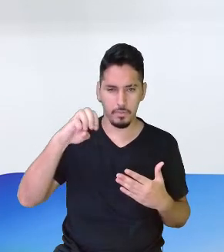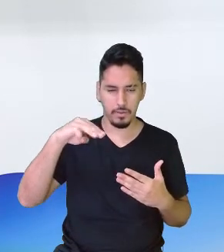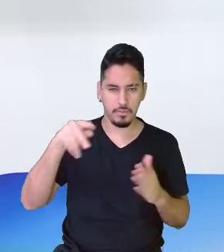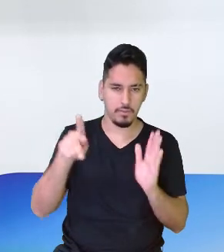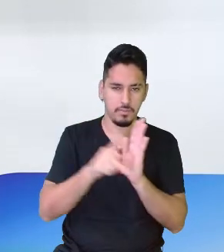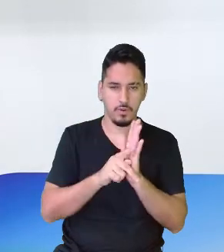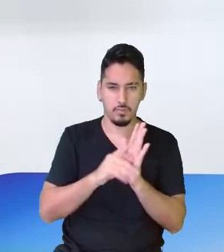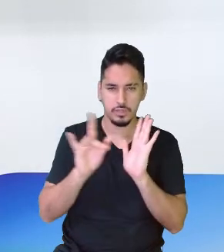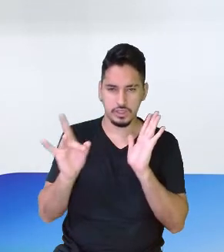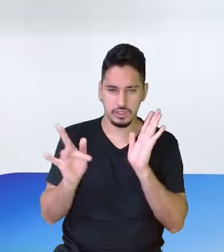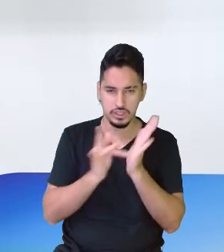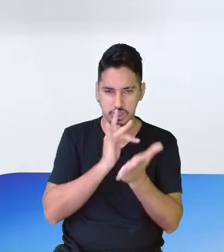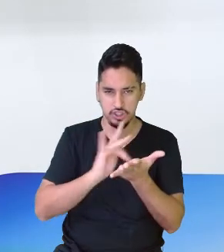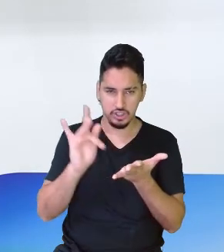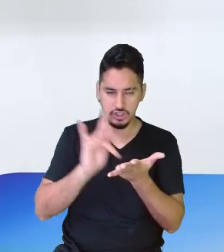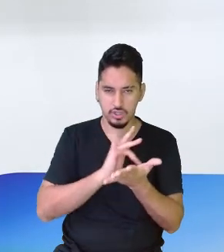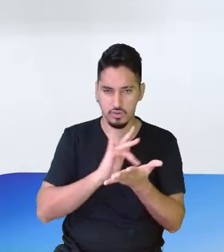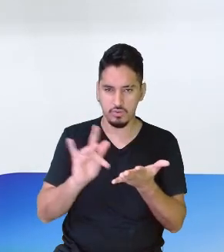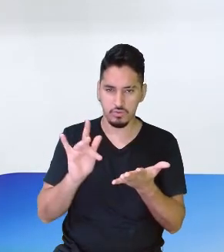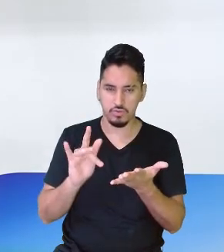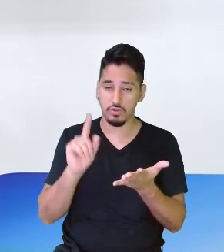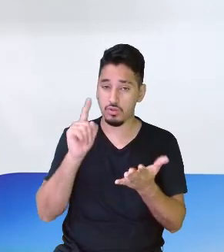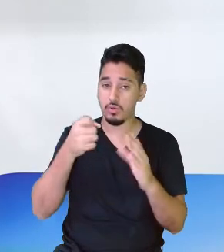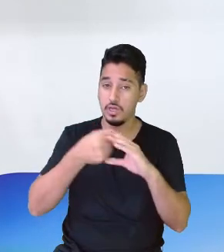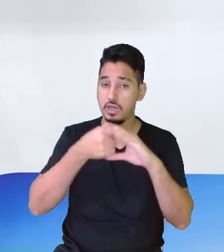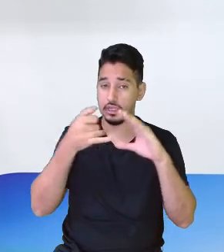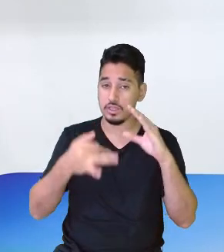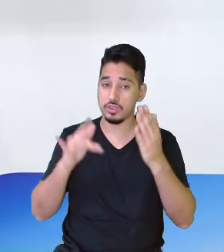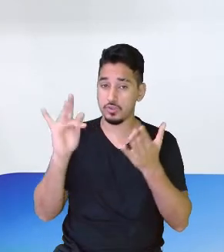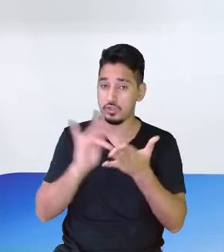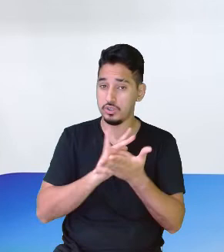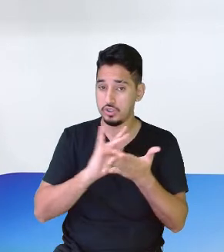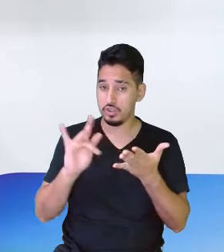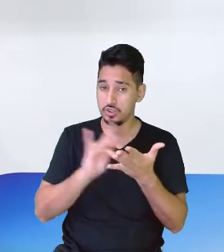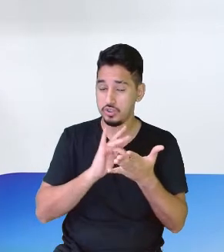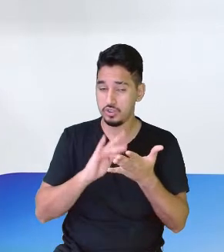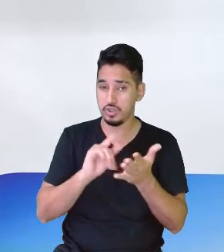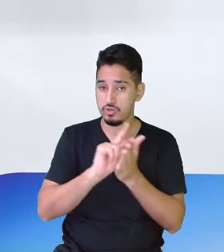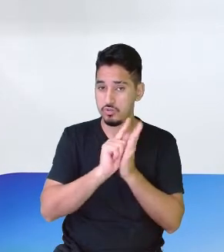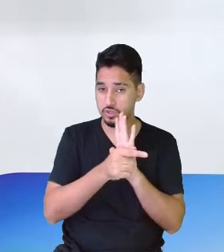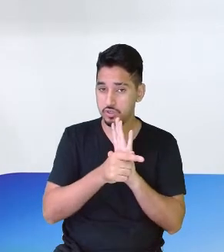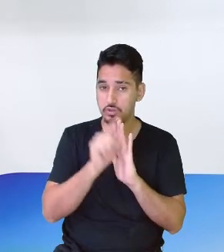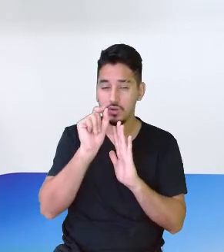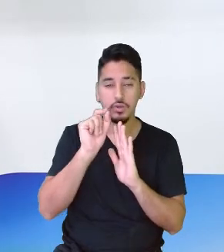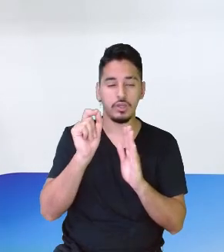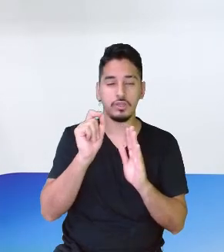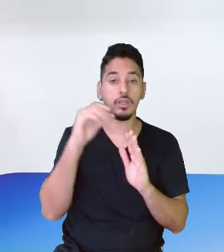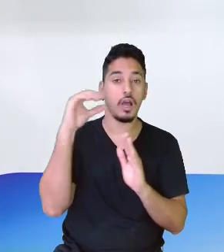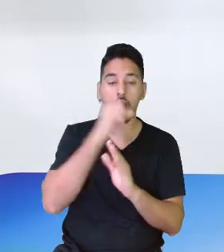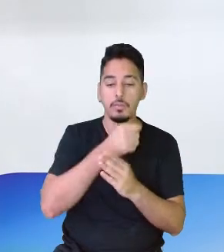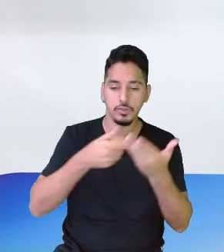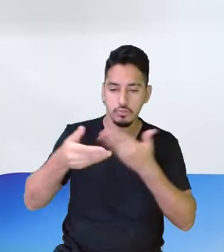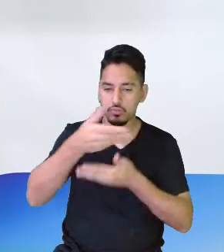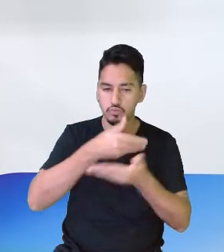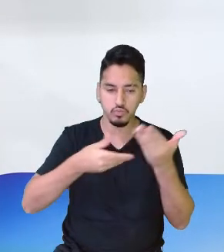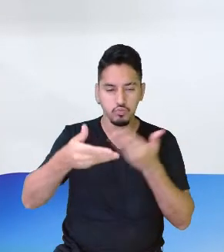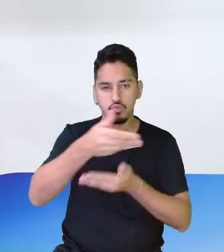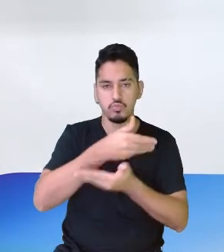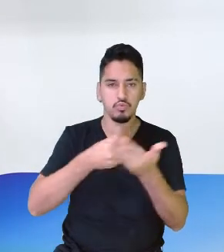digitais? E uma das características do gênero digital é justamente essa rápida circulação, uma